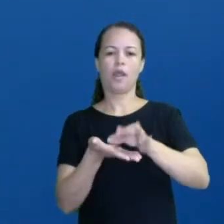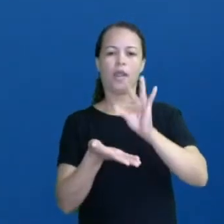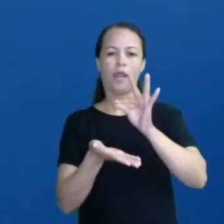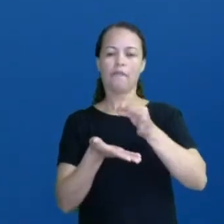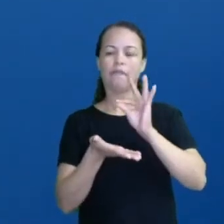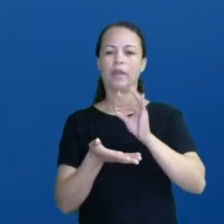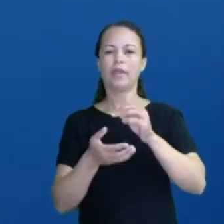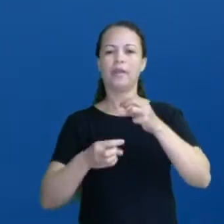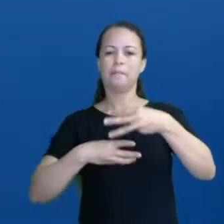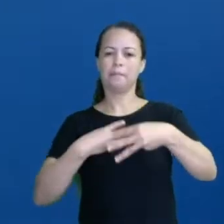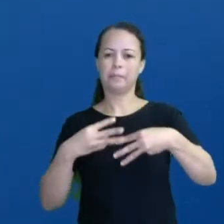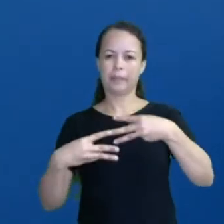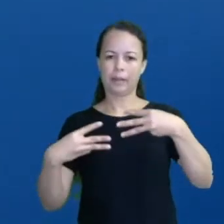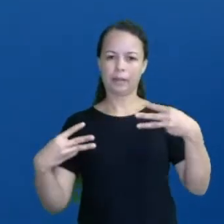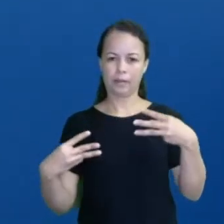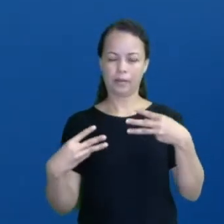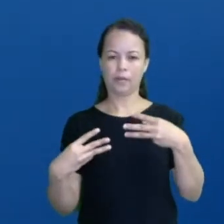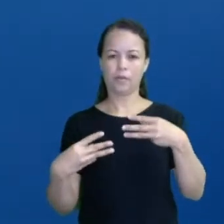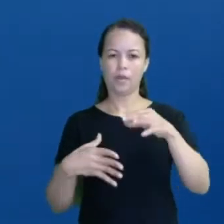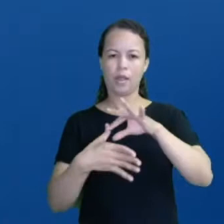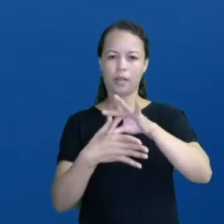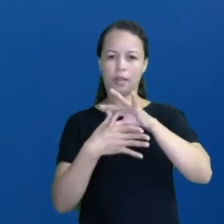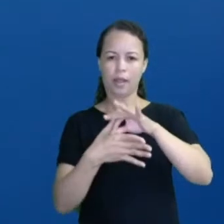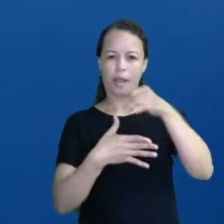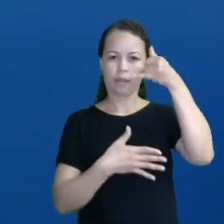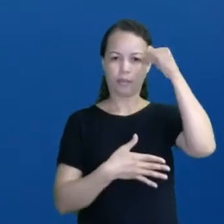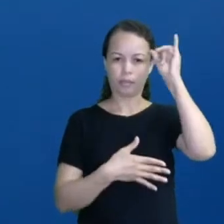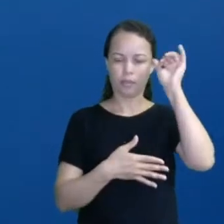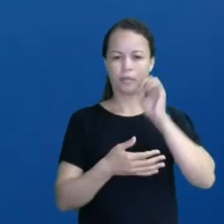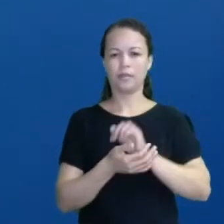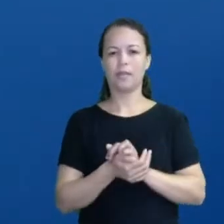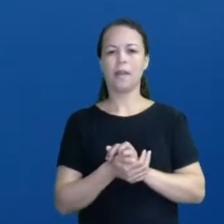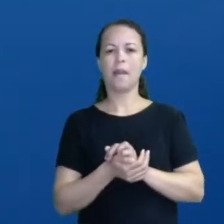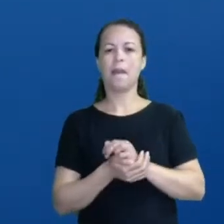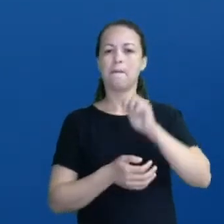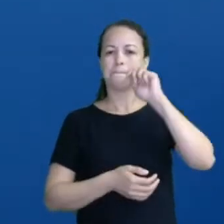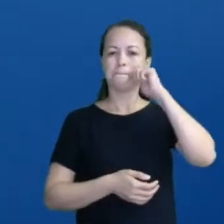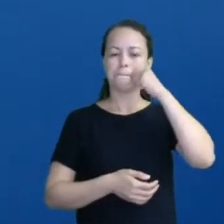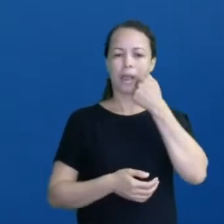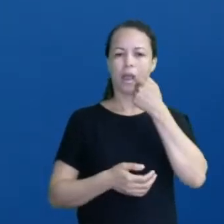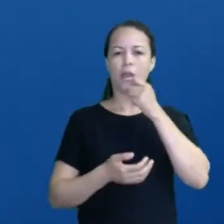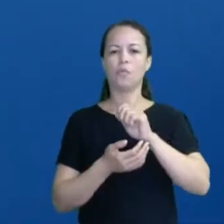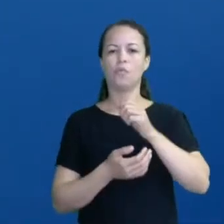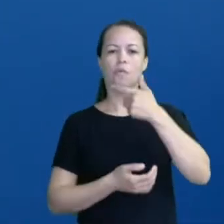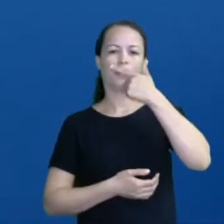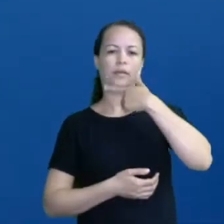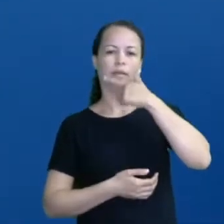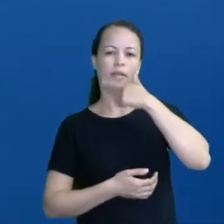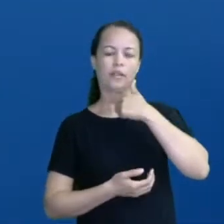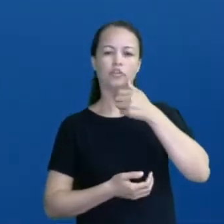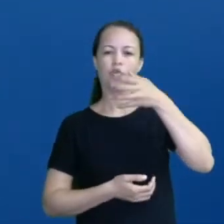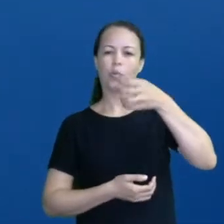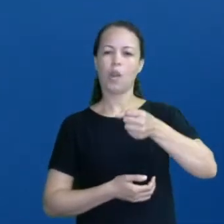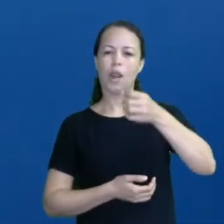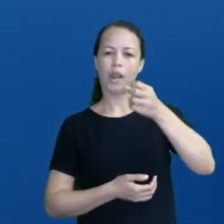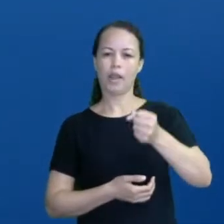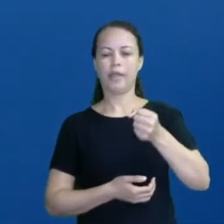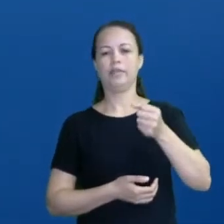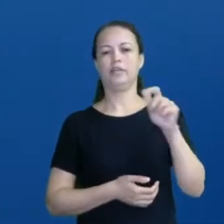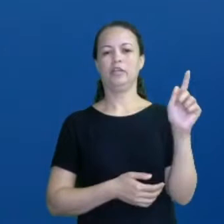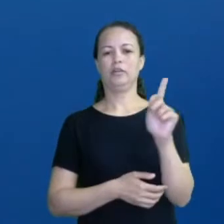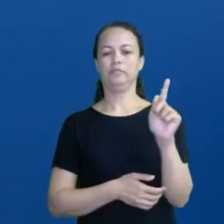café, macarrão, carne bovina, pão de forma, queijo, leite